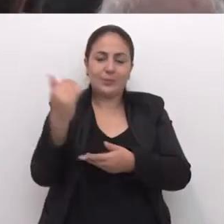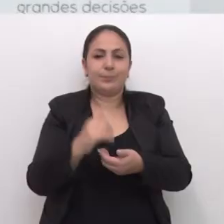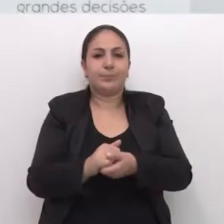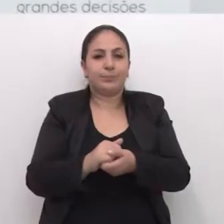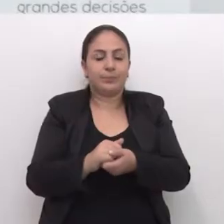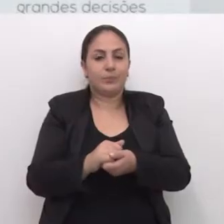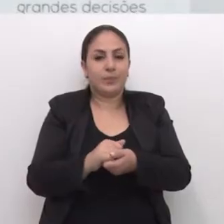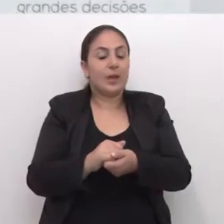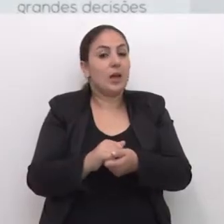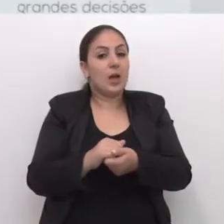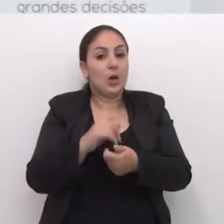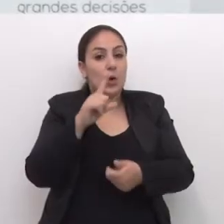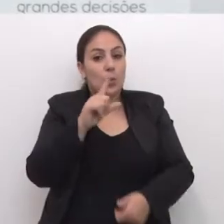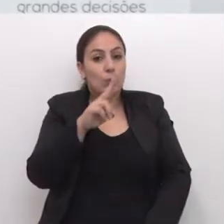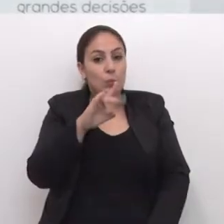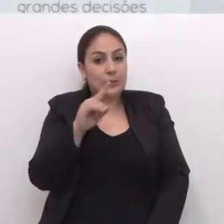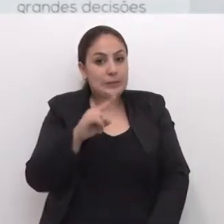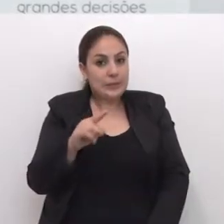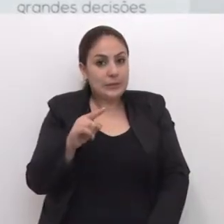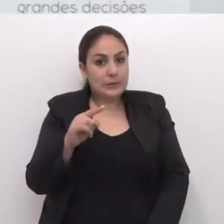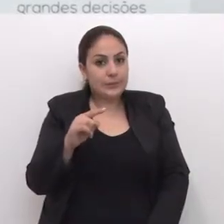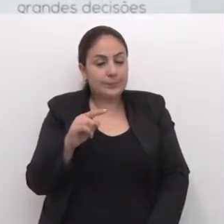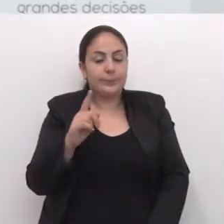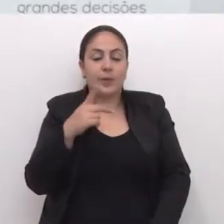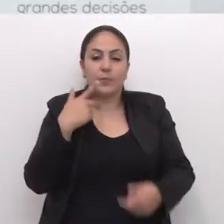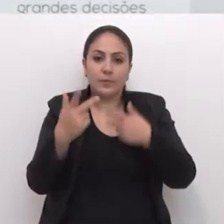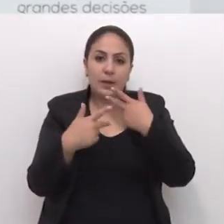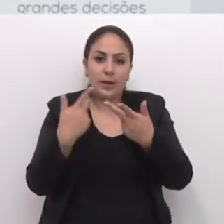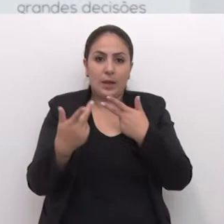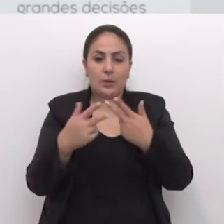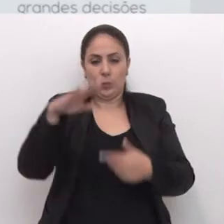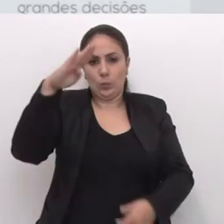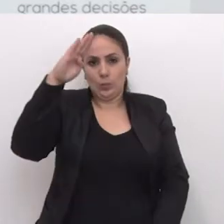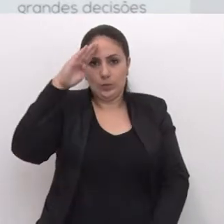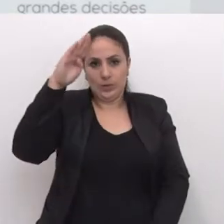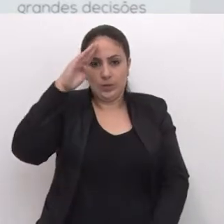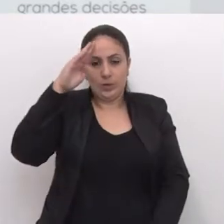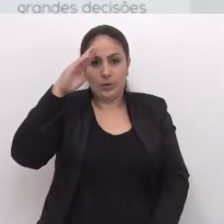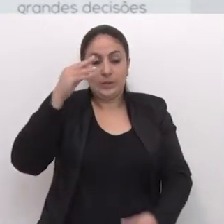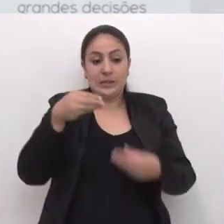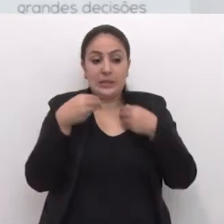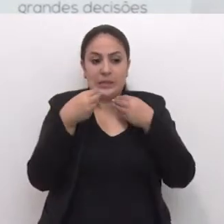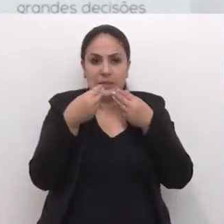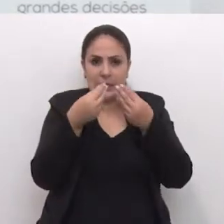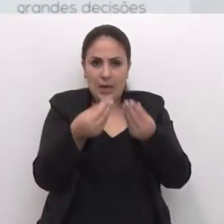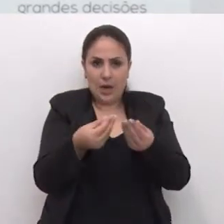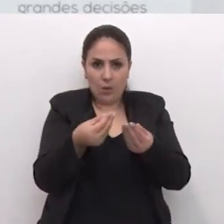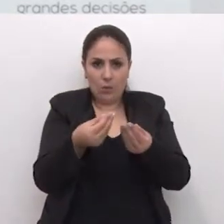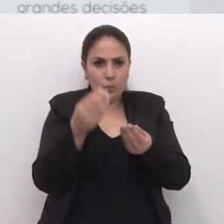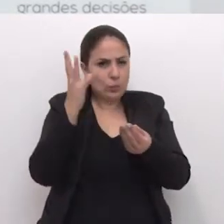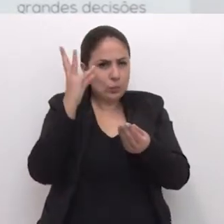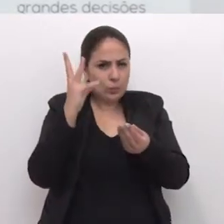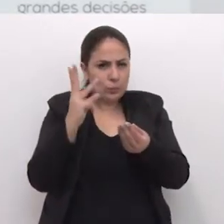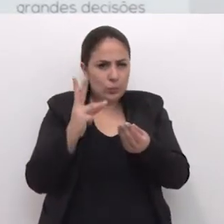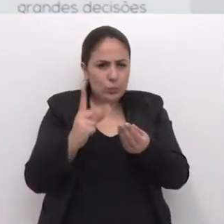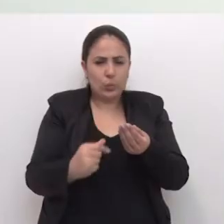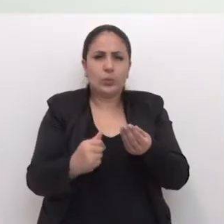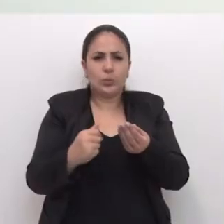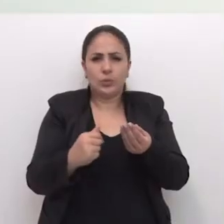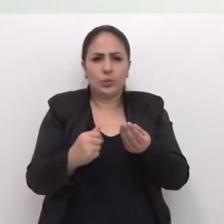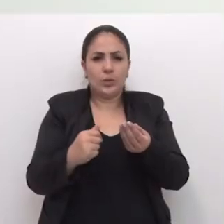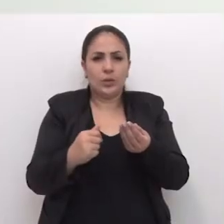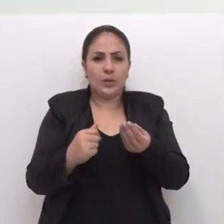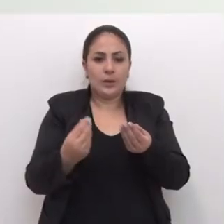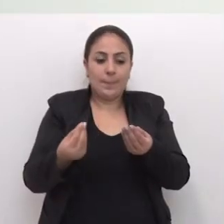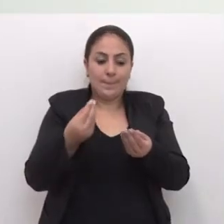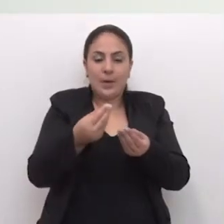sucesso. Conforme Luiz Costela, o tenente-coronel deixou em testamento os bens para manter a fundação. Com